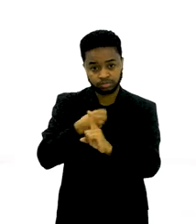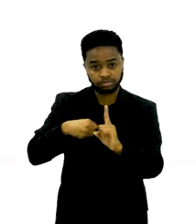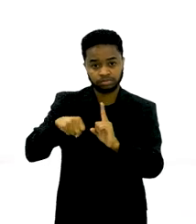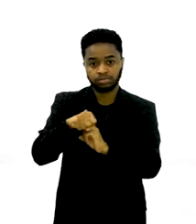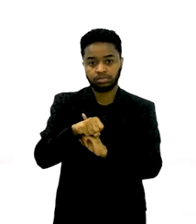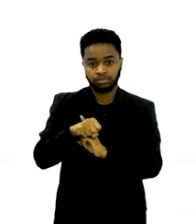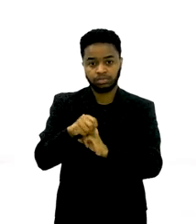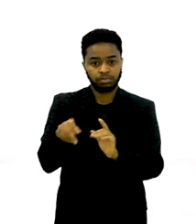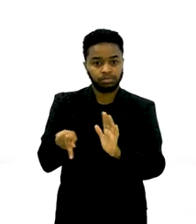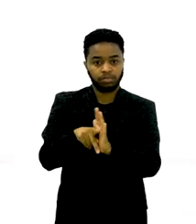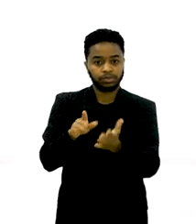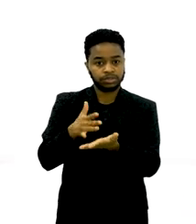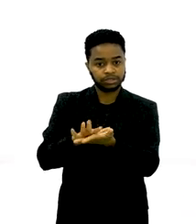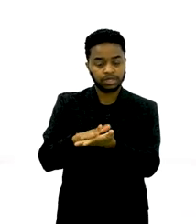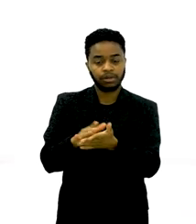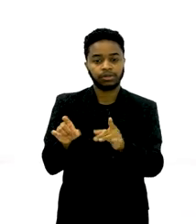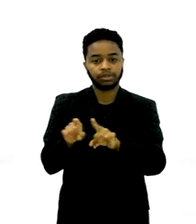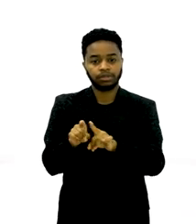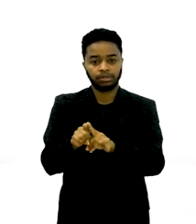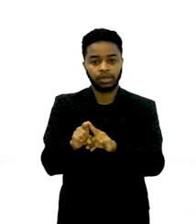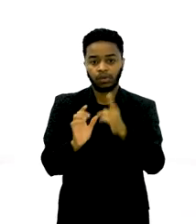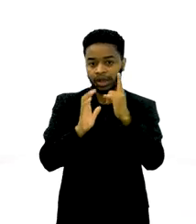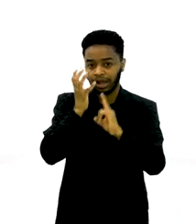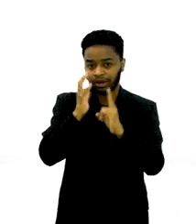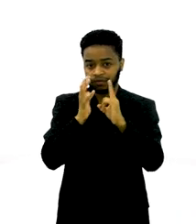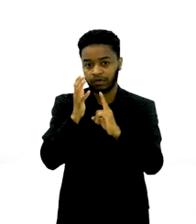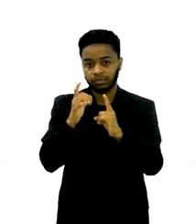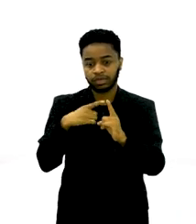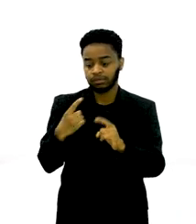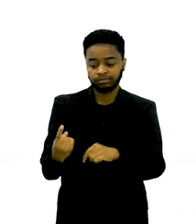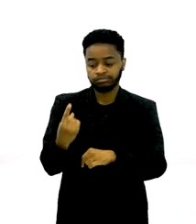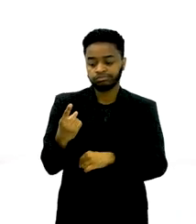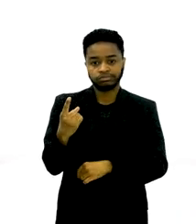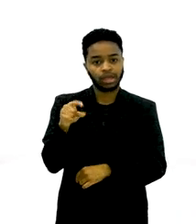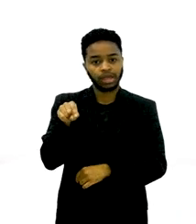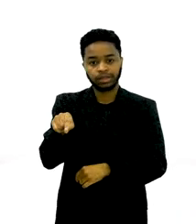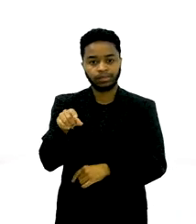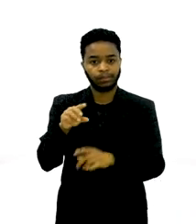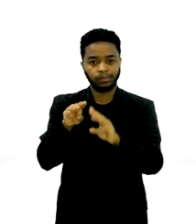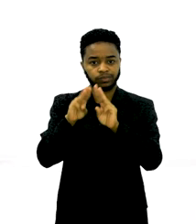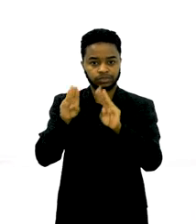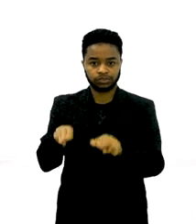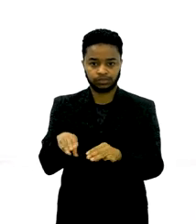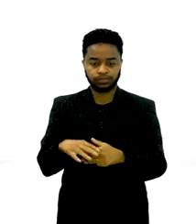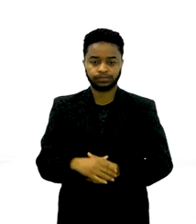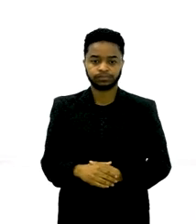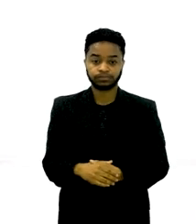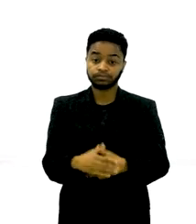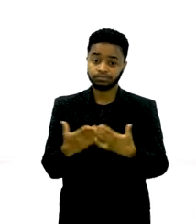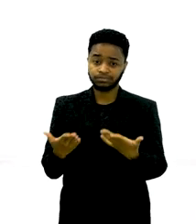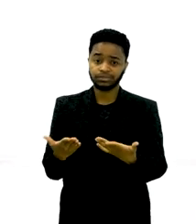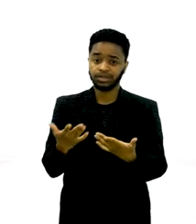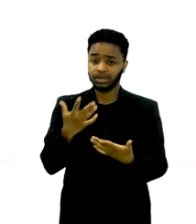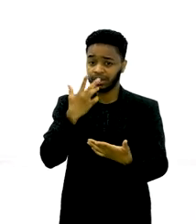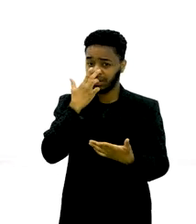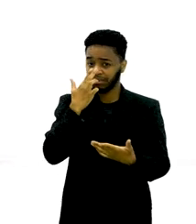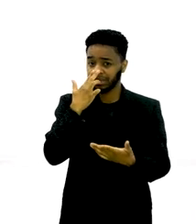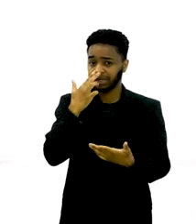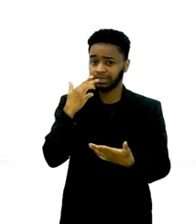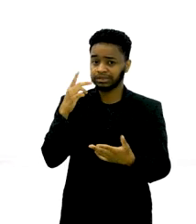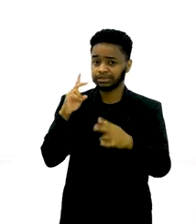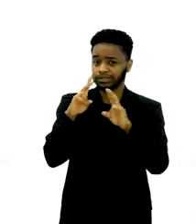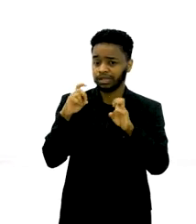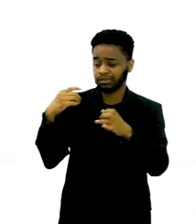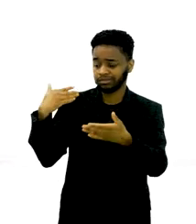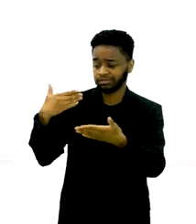social do Samba e do carnaval no nosso Museu então assim isso é um paradoxo para